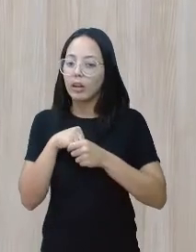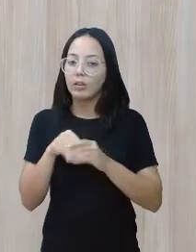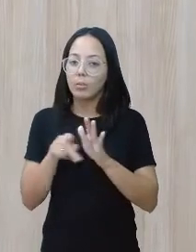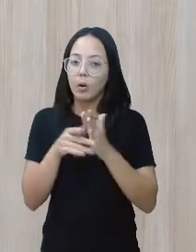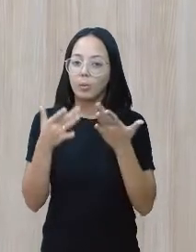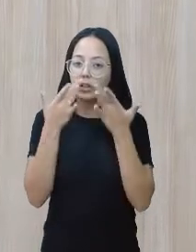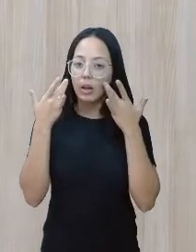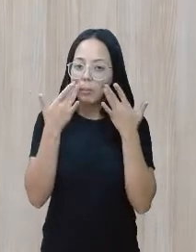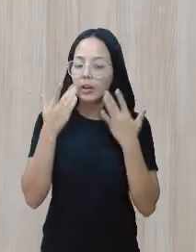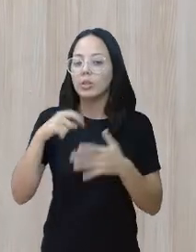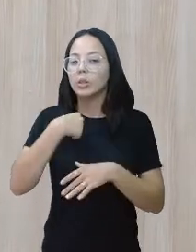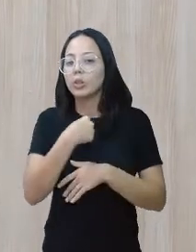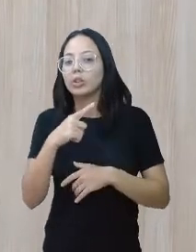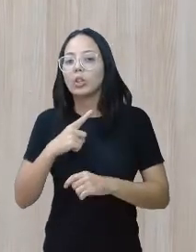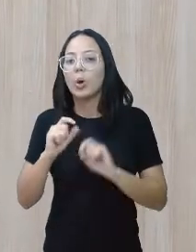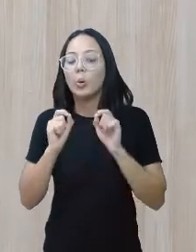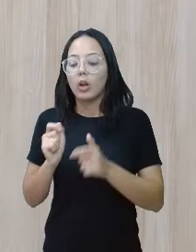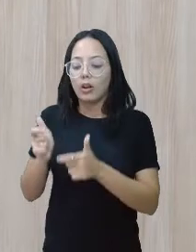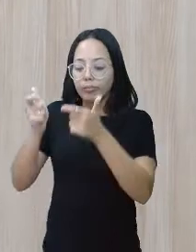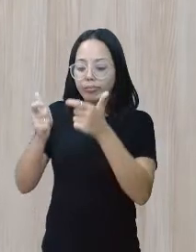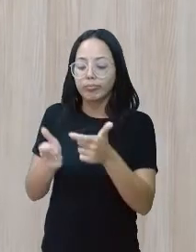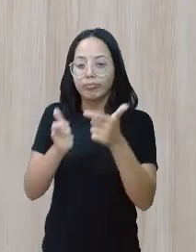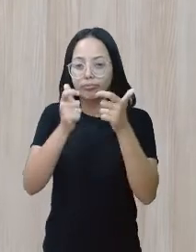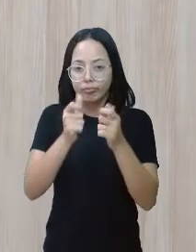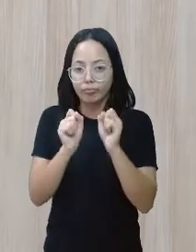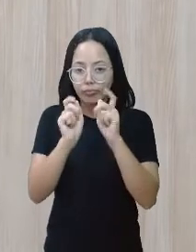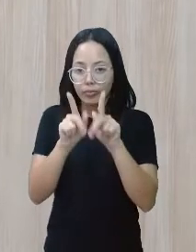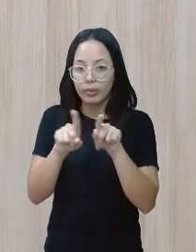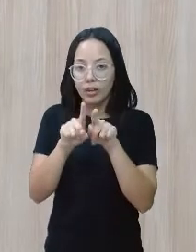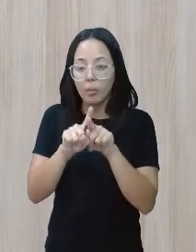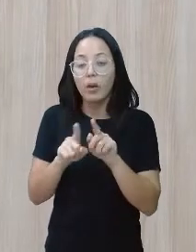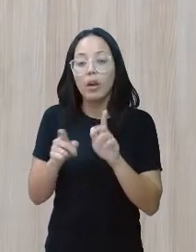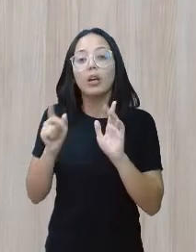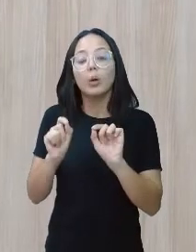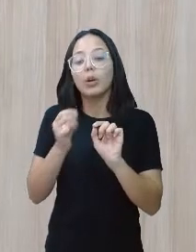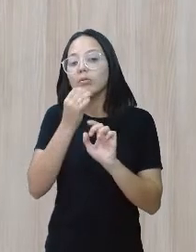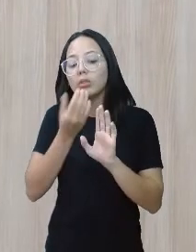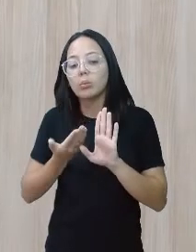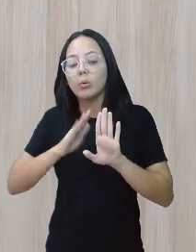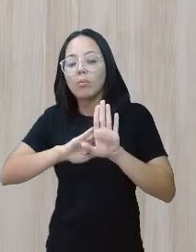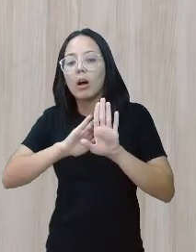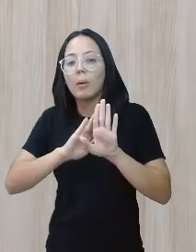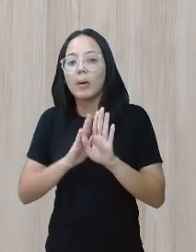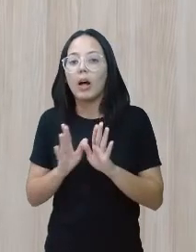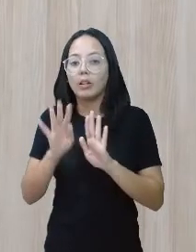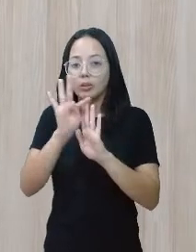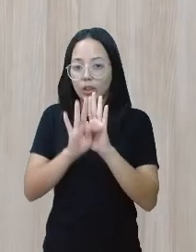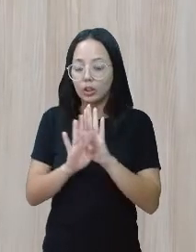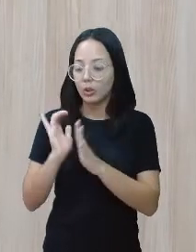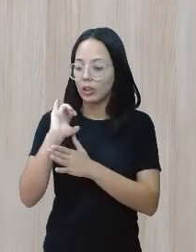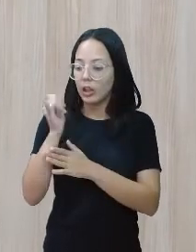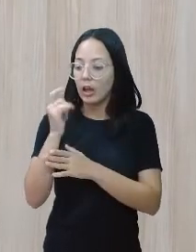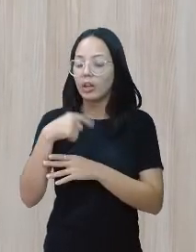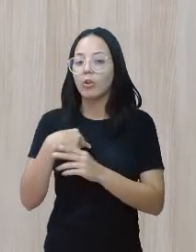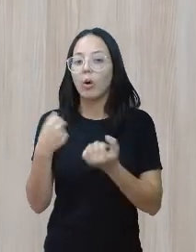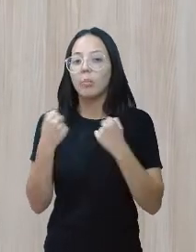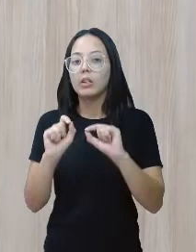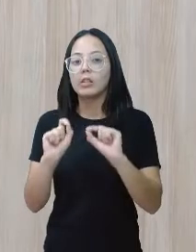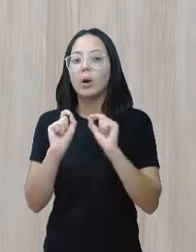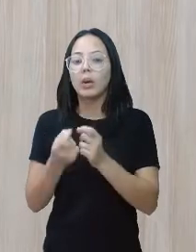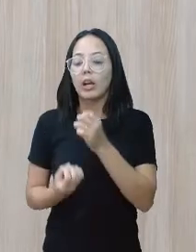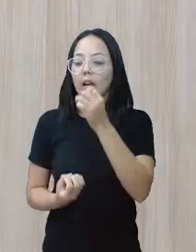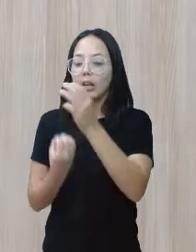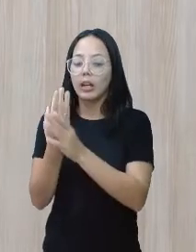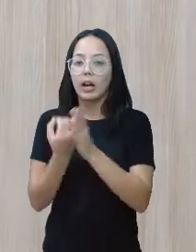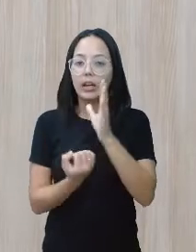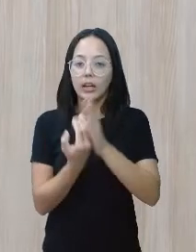gente tem ali uma demarcação cênica que está ausente no texto narrativo, eu vou precisar criar,